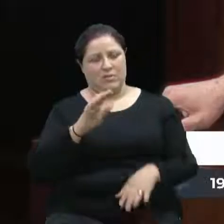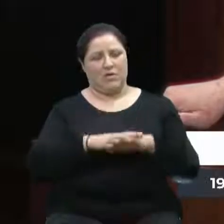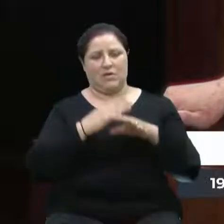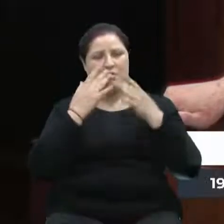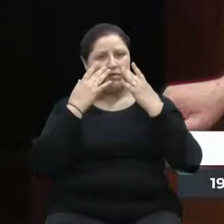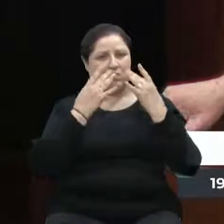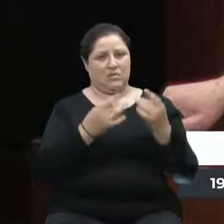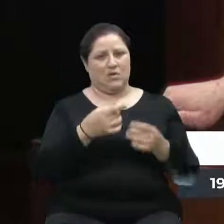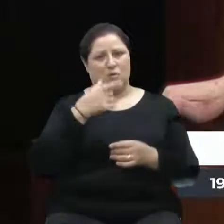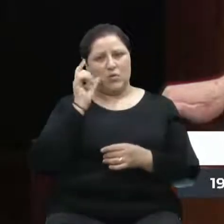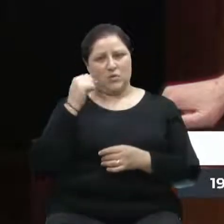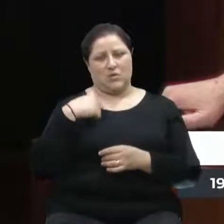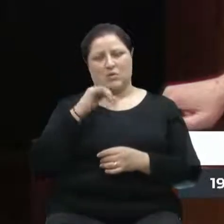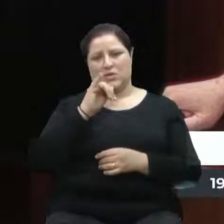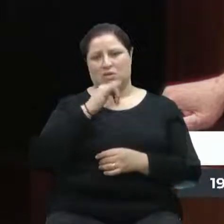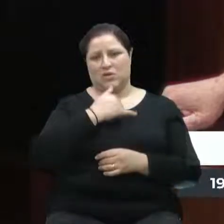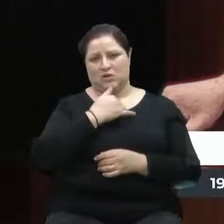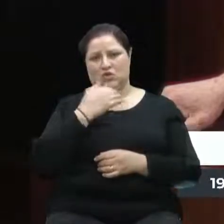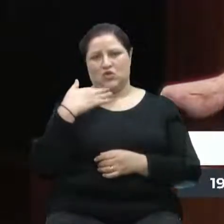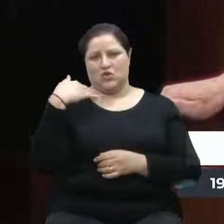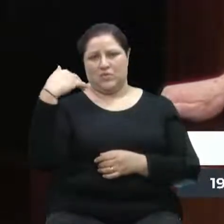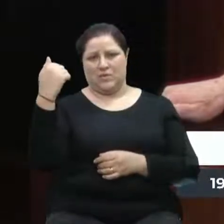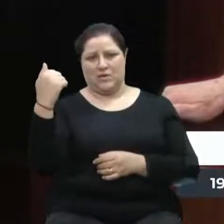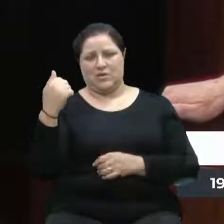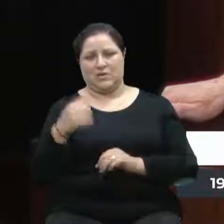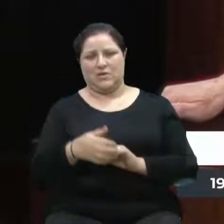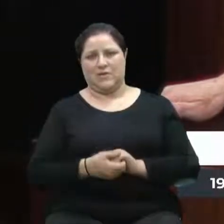Eu ontem fiquei muito triste, eu fui chamada